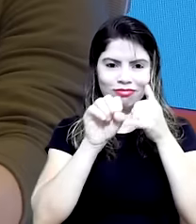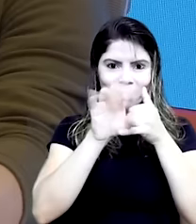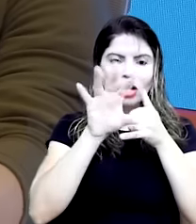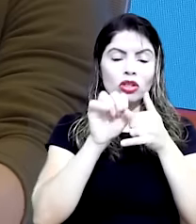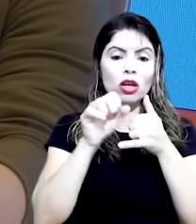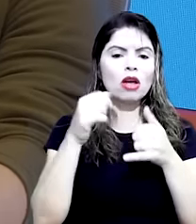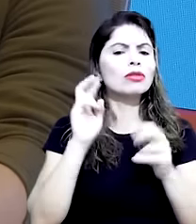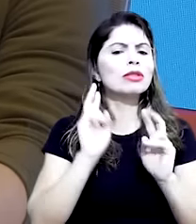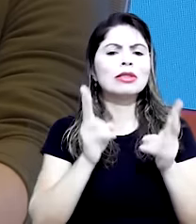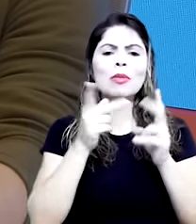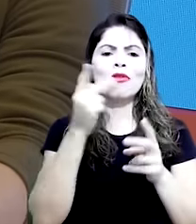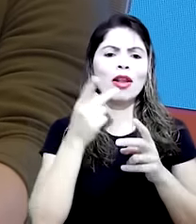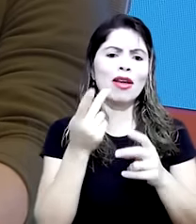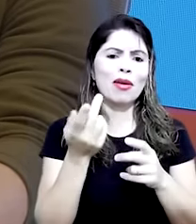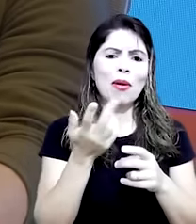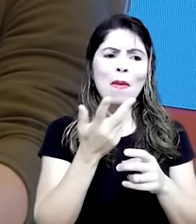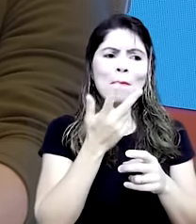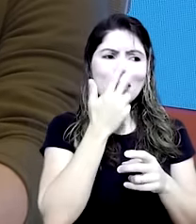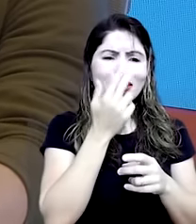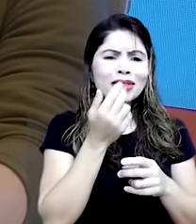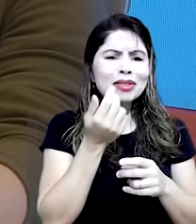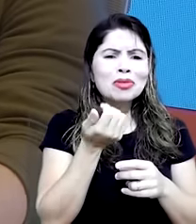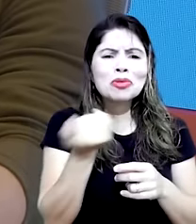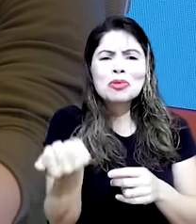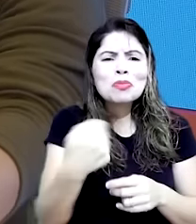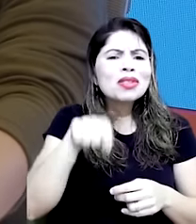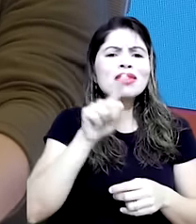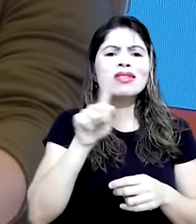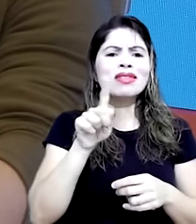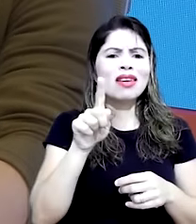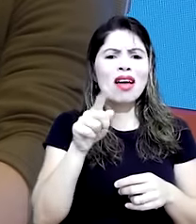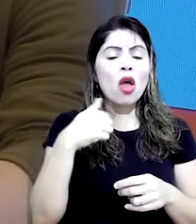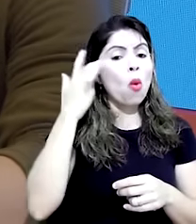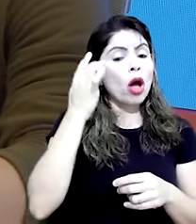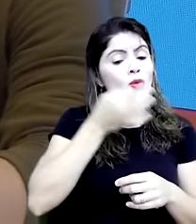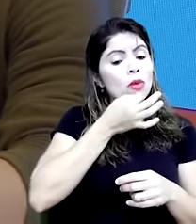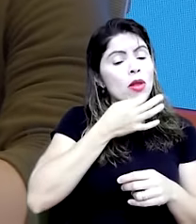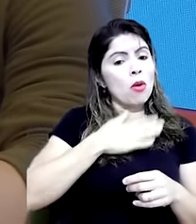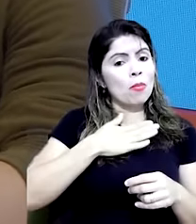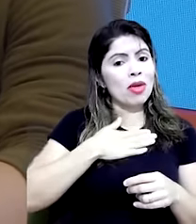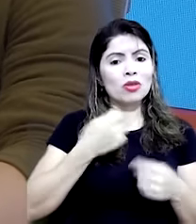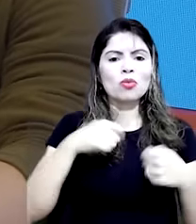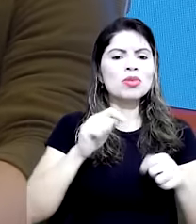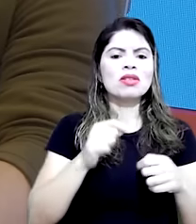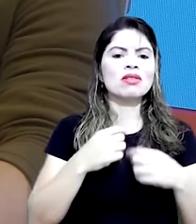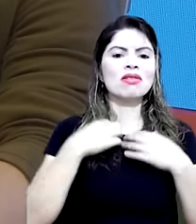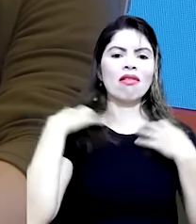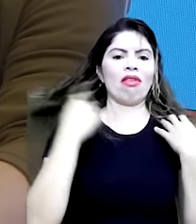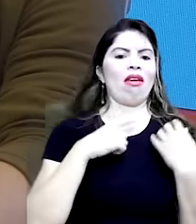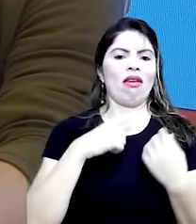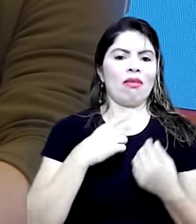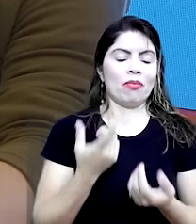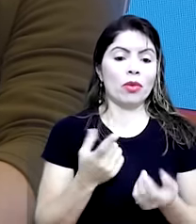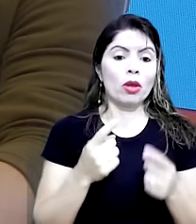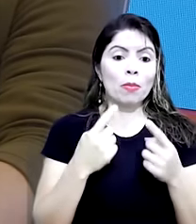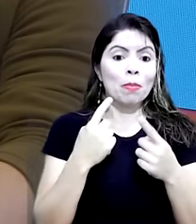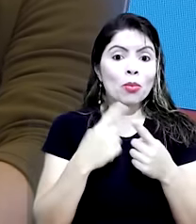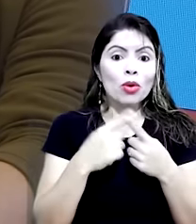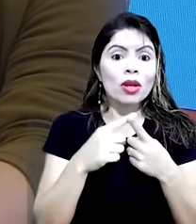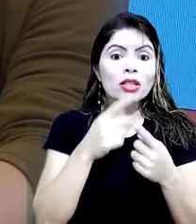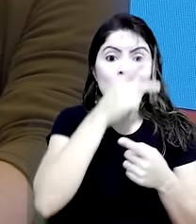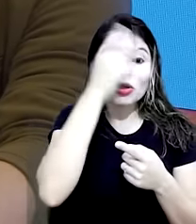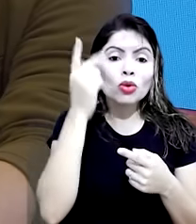Flash não deveria nem existir no nessas máquinas porque muitas vezes e a grande maioria das vezes as pessoas usam de forma